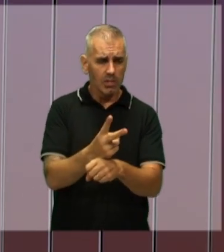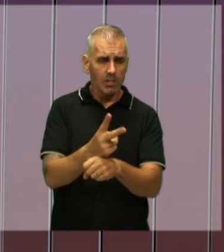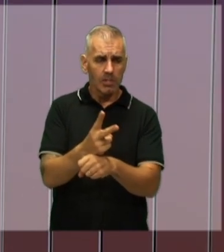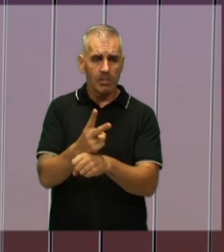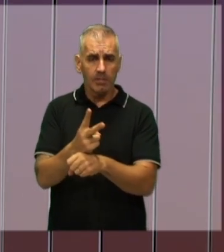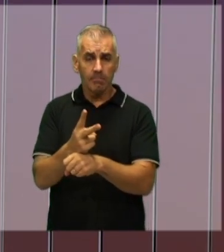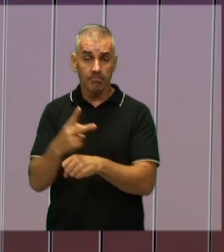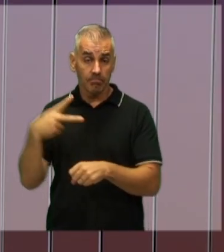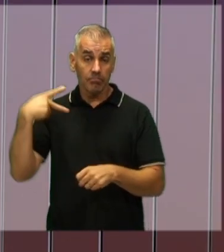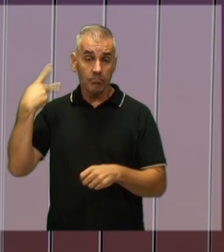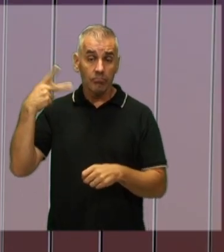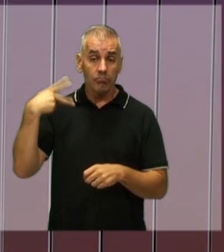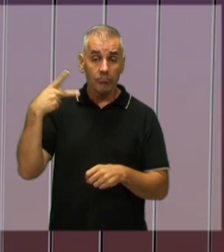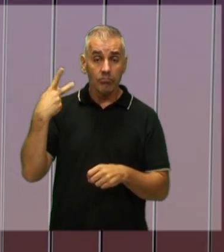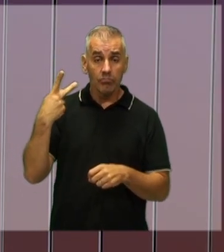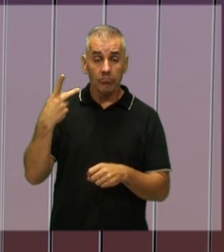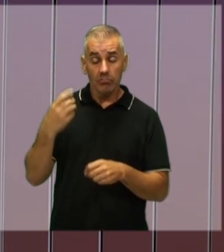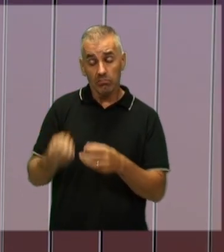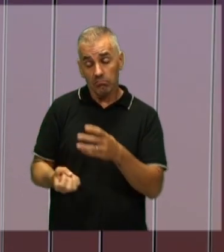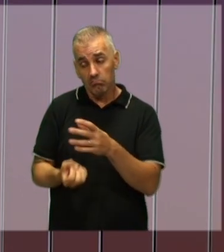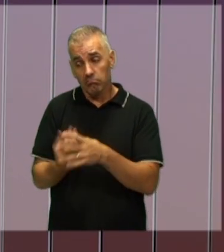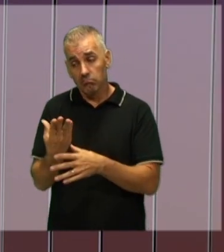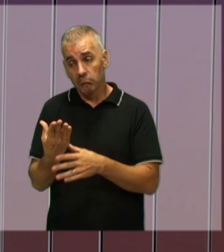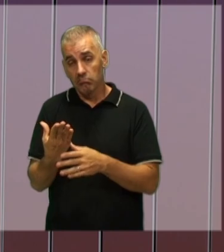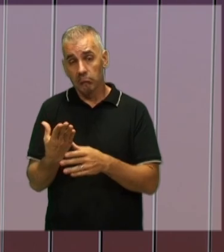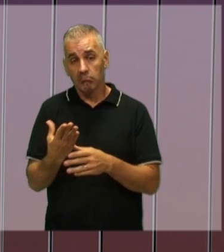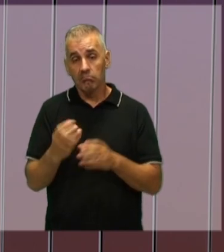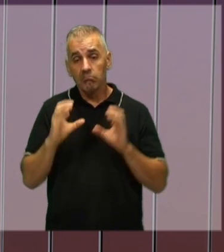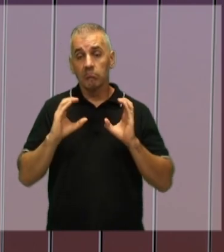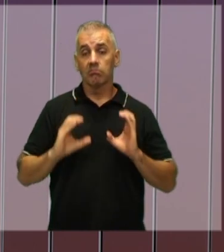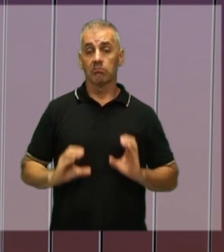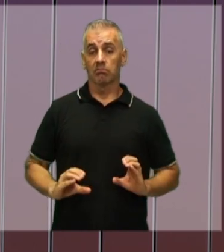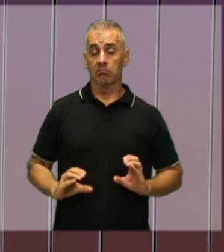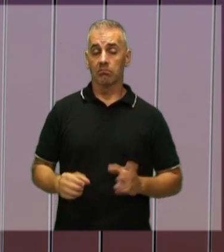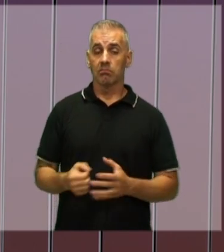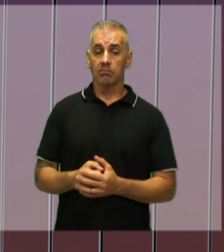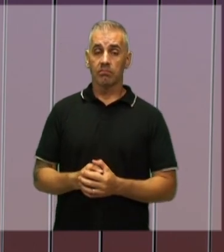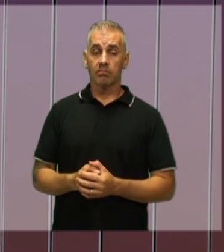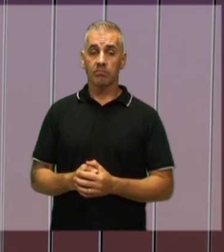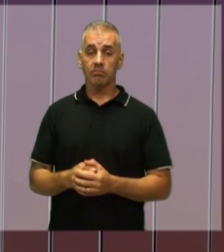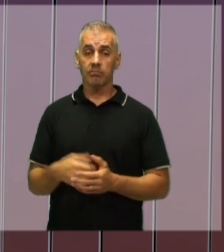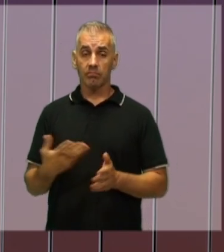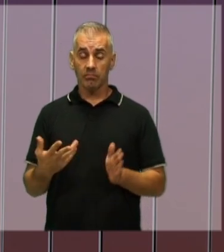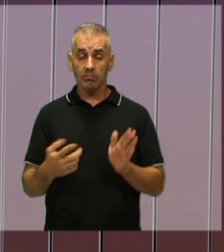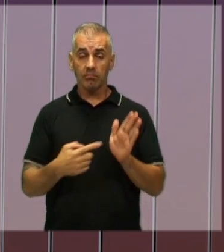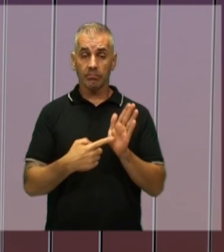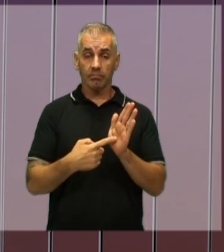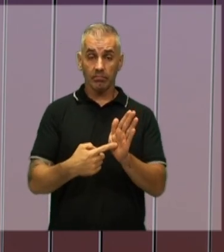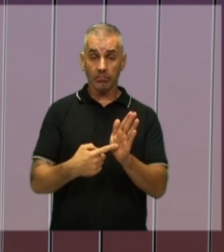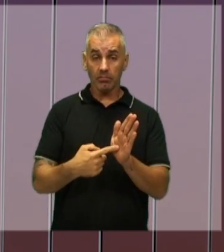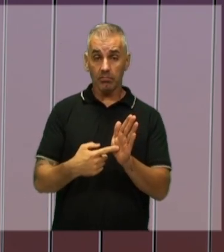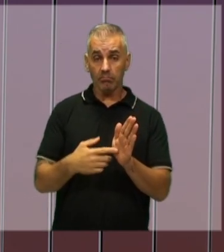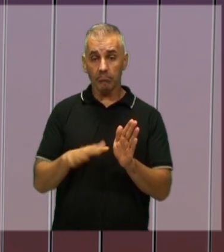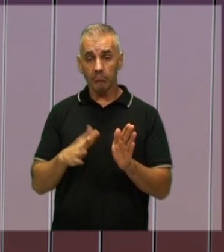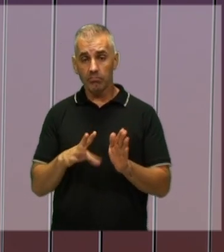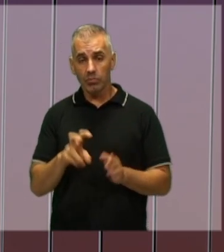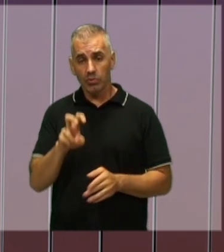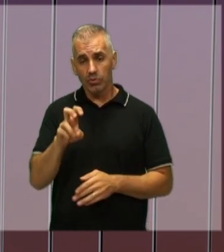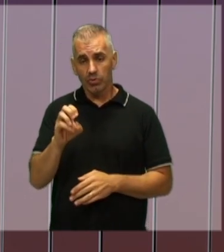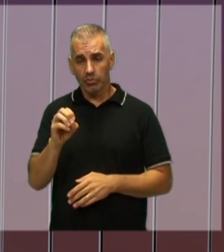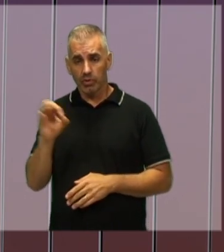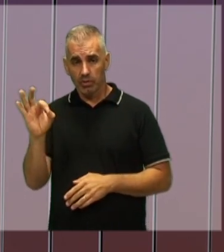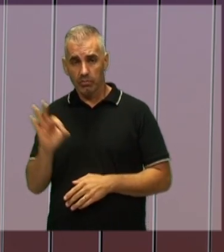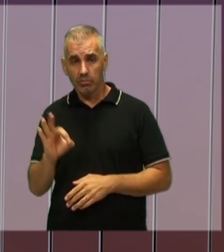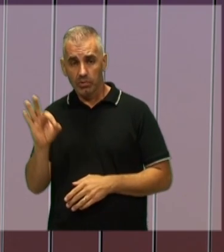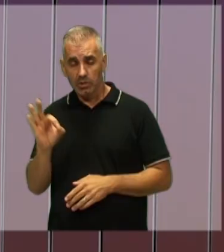acaba formando compromisso. Então, mediante a isso, para quem não sabe, as emendas 50%, no mínimo 50%, ela